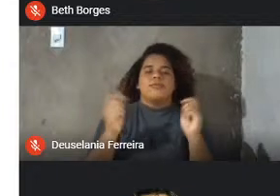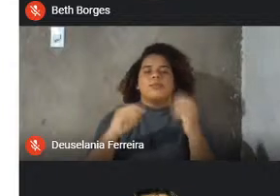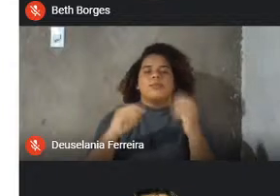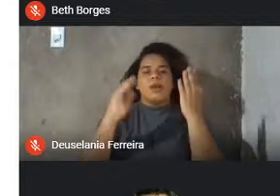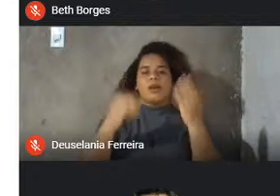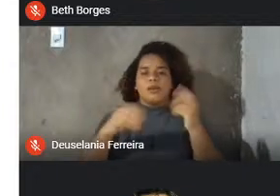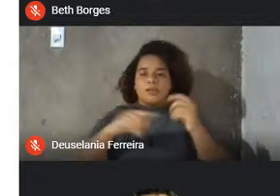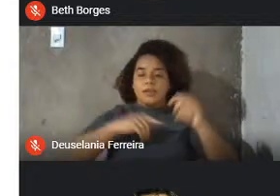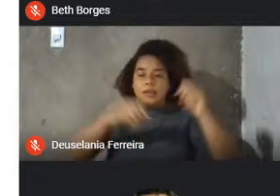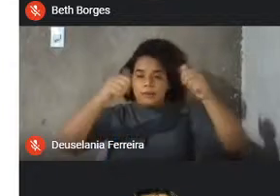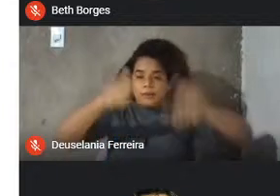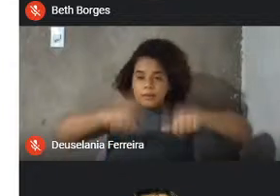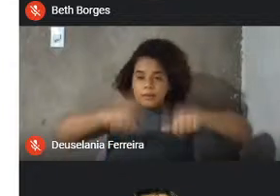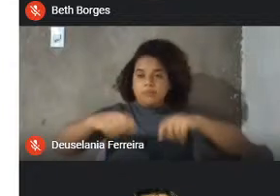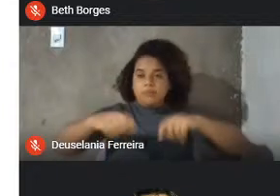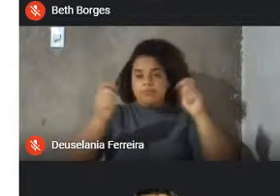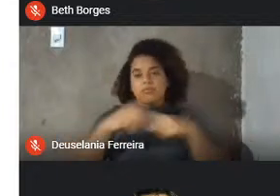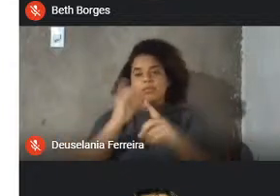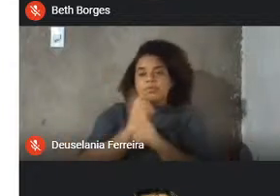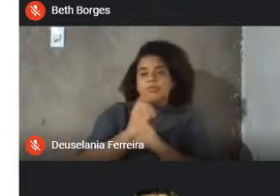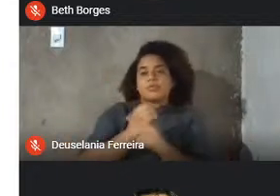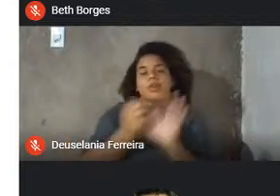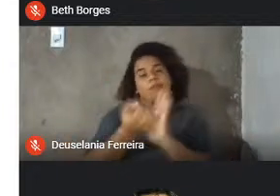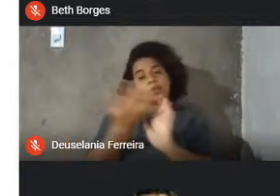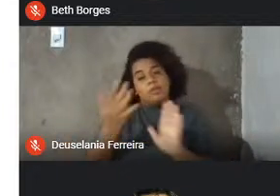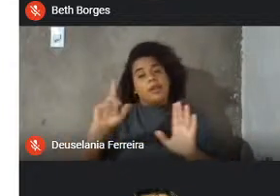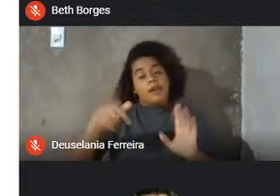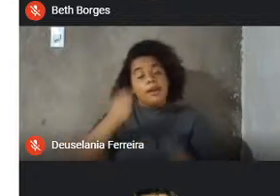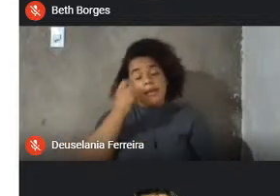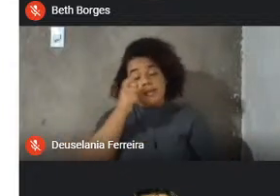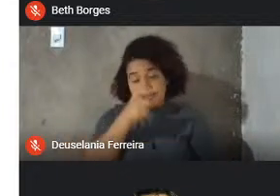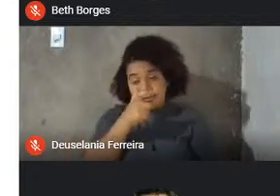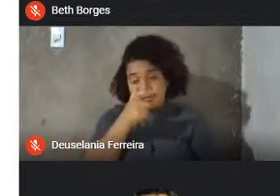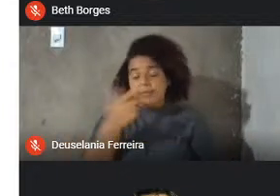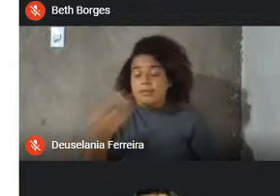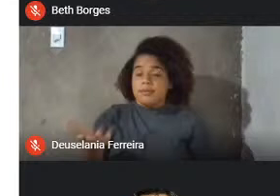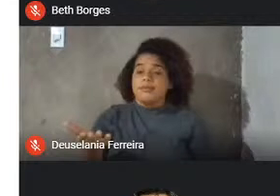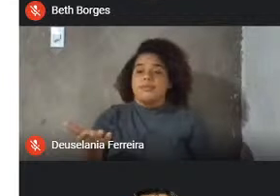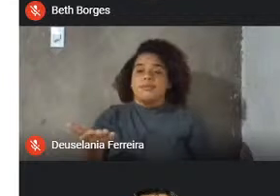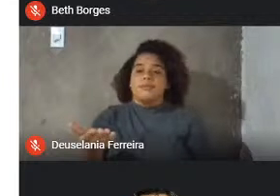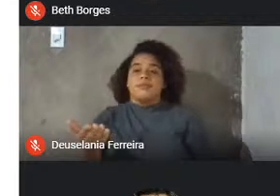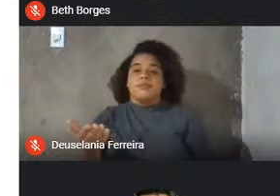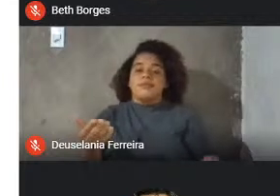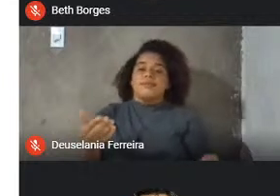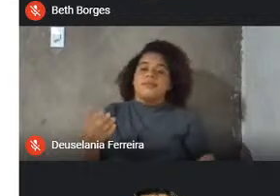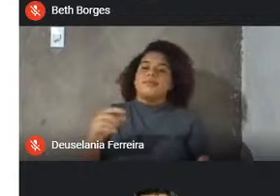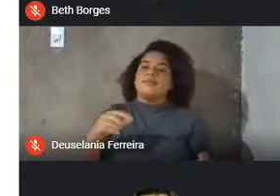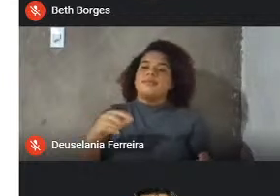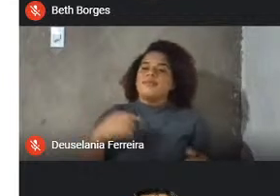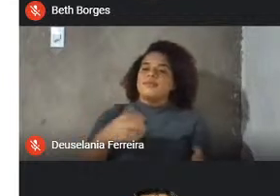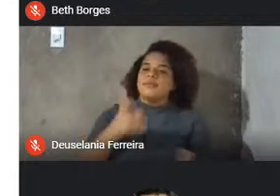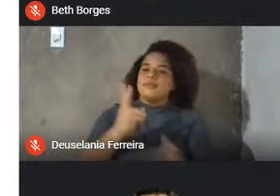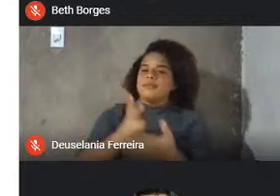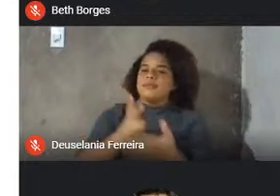muito interessante, de muitos resultados, onde daí nós já estamos a todo tempo fazendo a relação